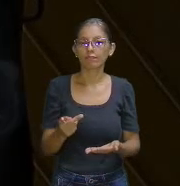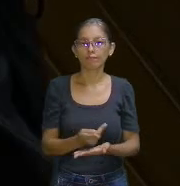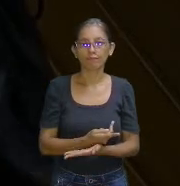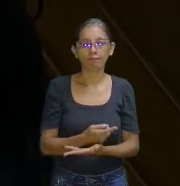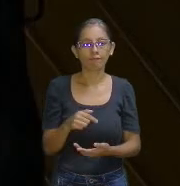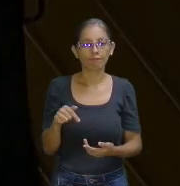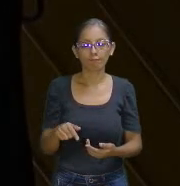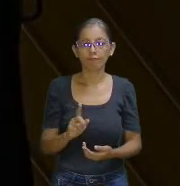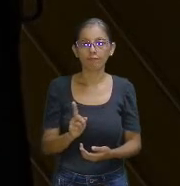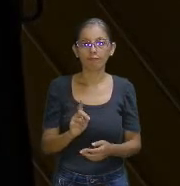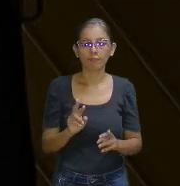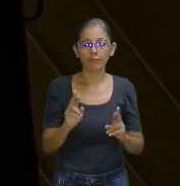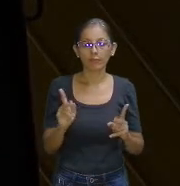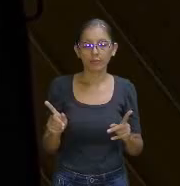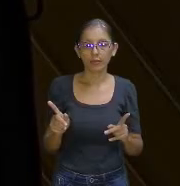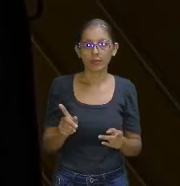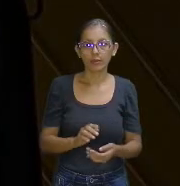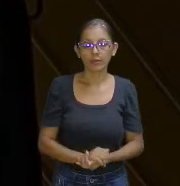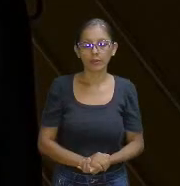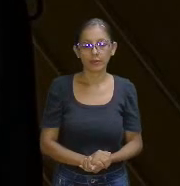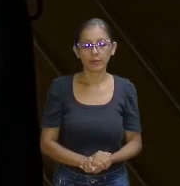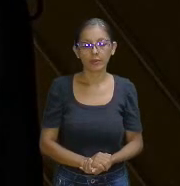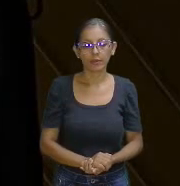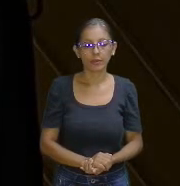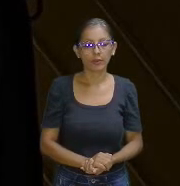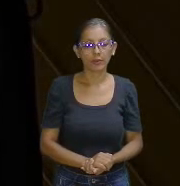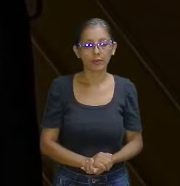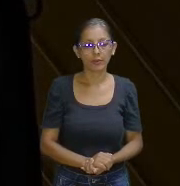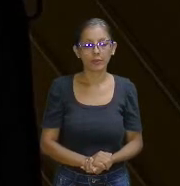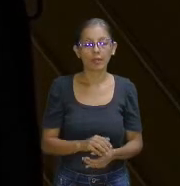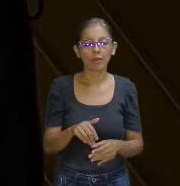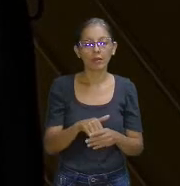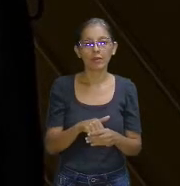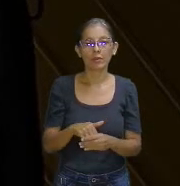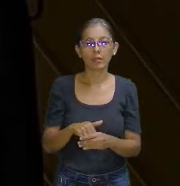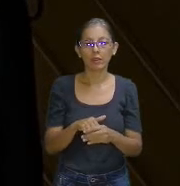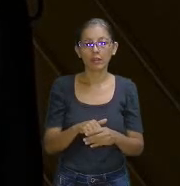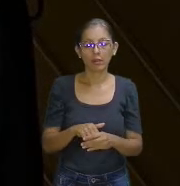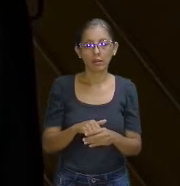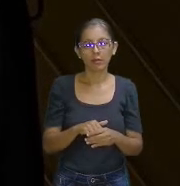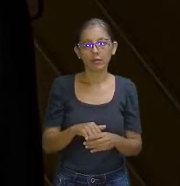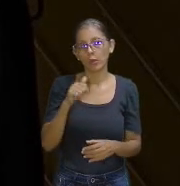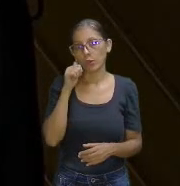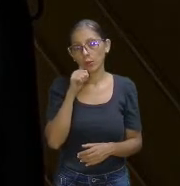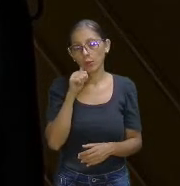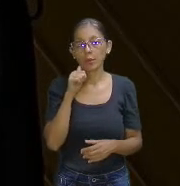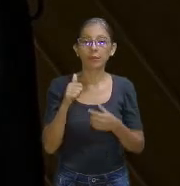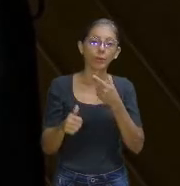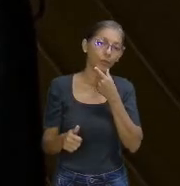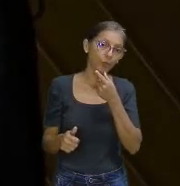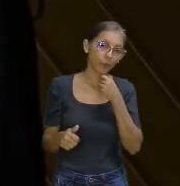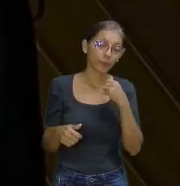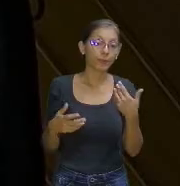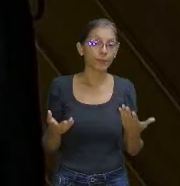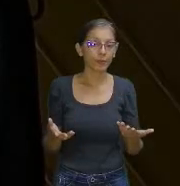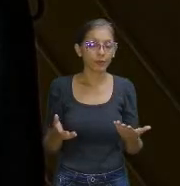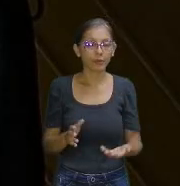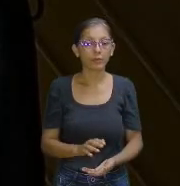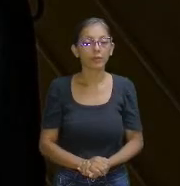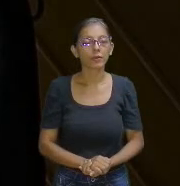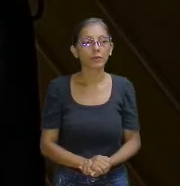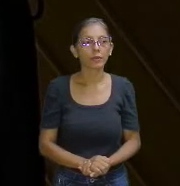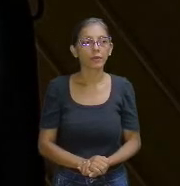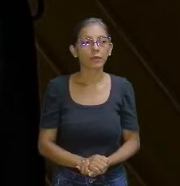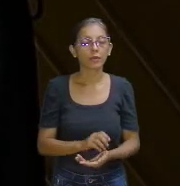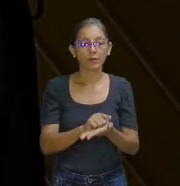caso. Para o tópico seguinte, votação inexpressiva na relação homens e mulheres. Inicialmente, é oportuno destacar que